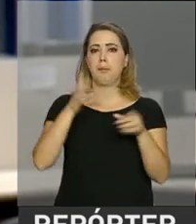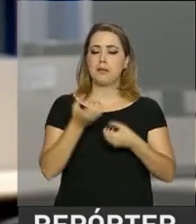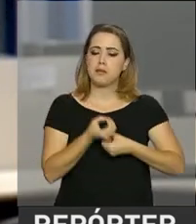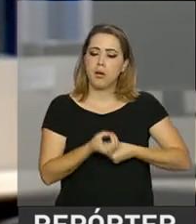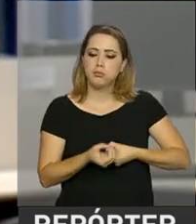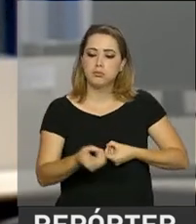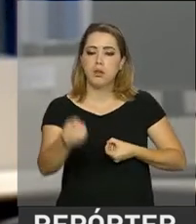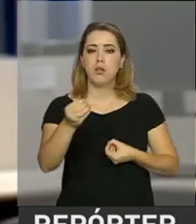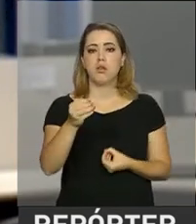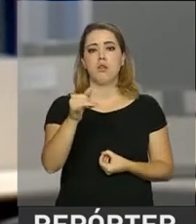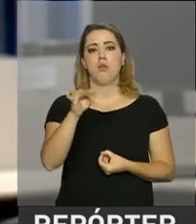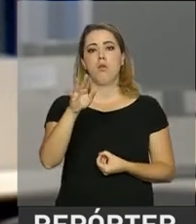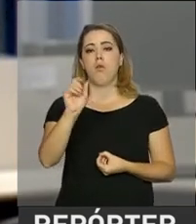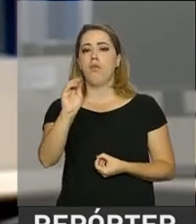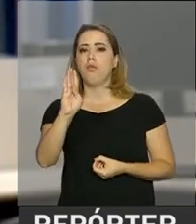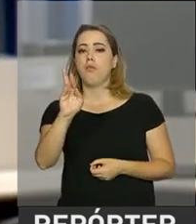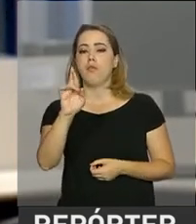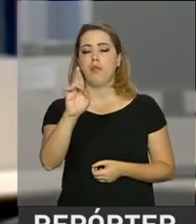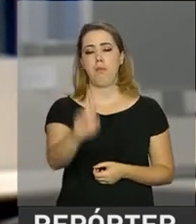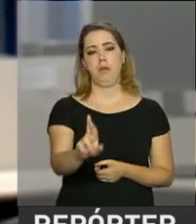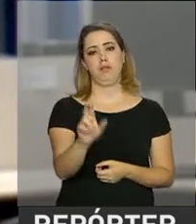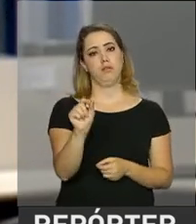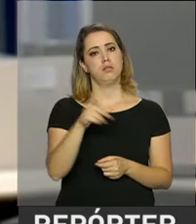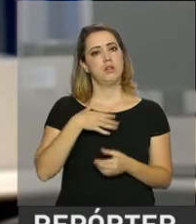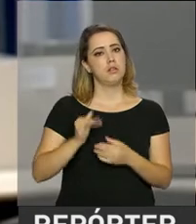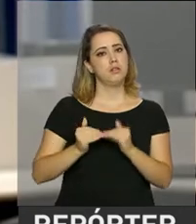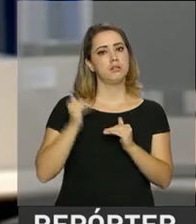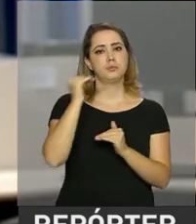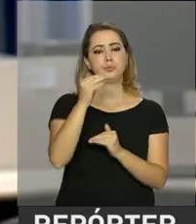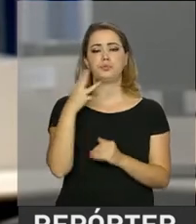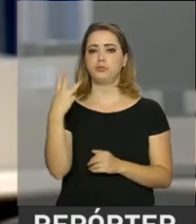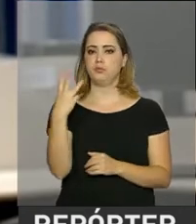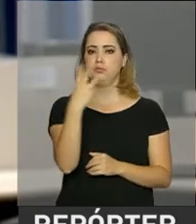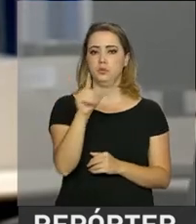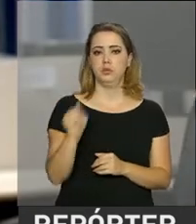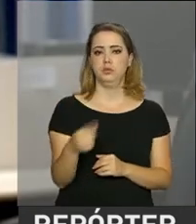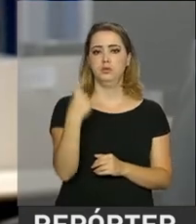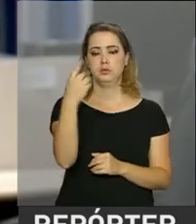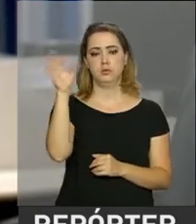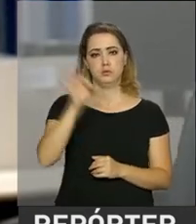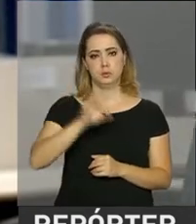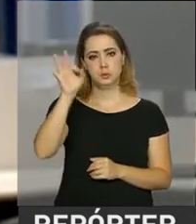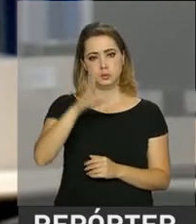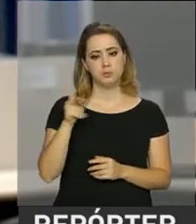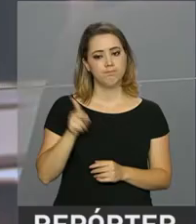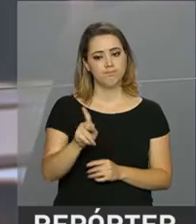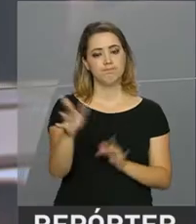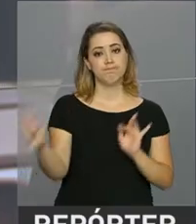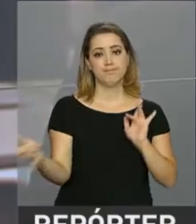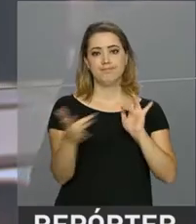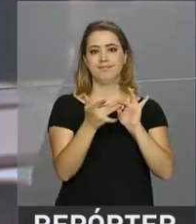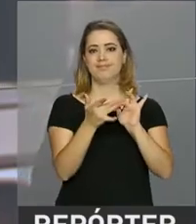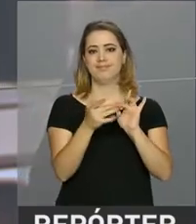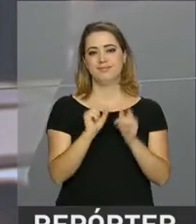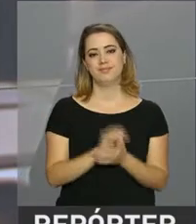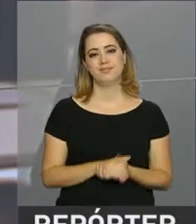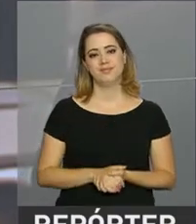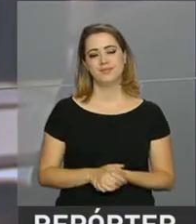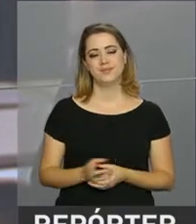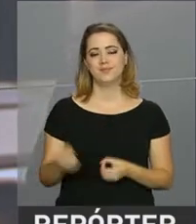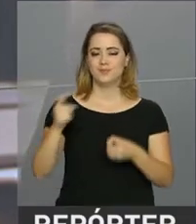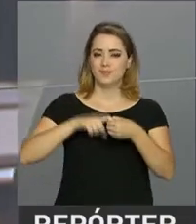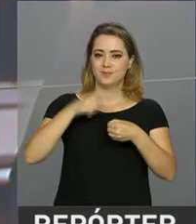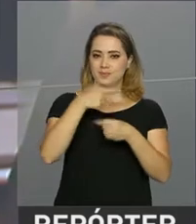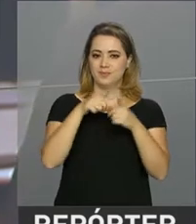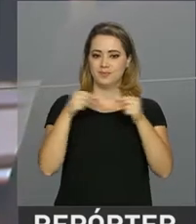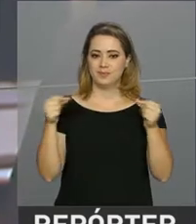avançou 33,61 por cento é o brasileiro cada vez mais conectado roberto voto você não esteja